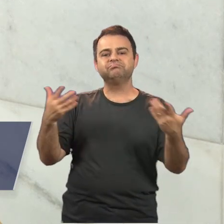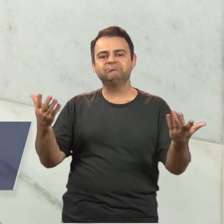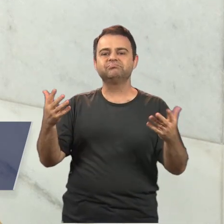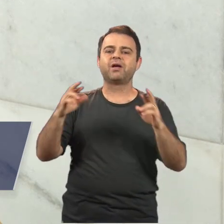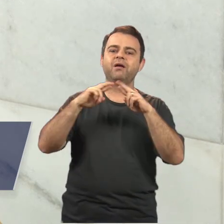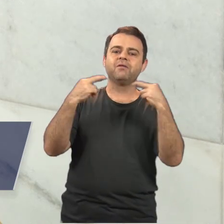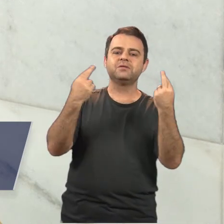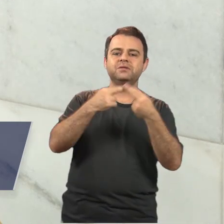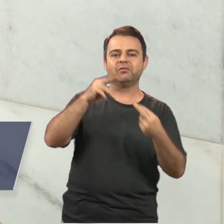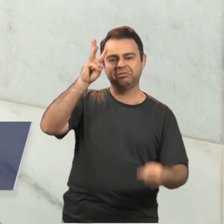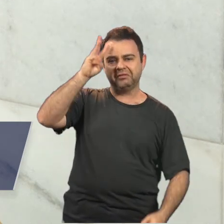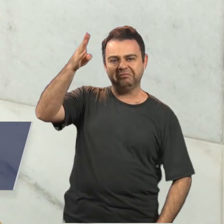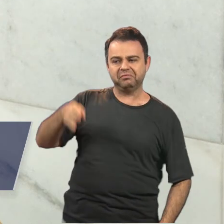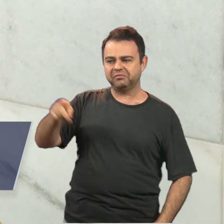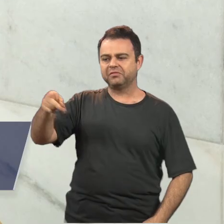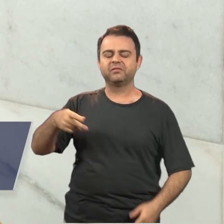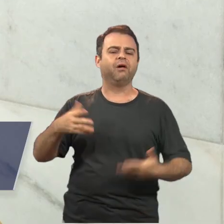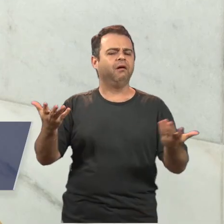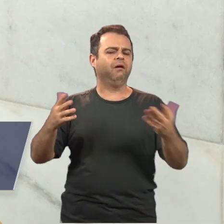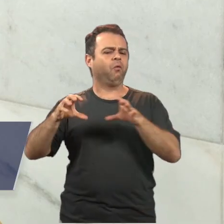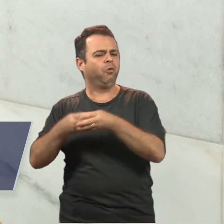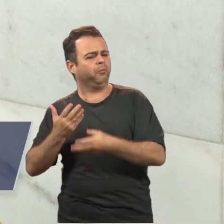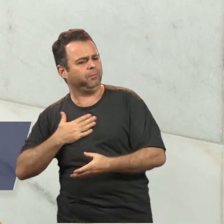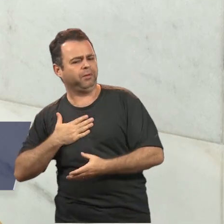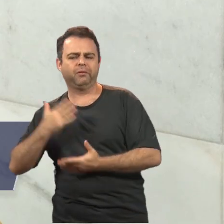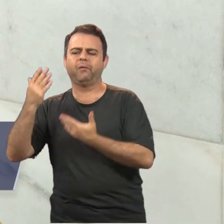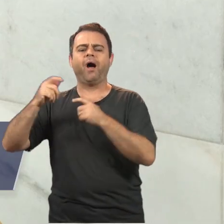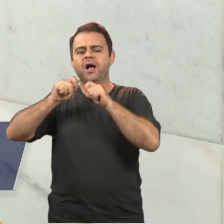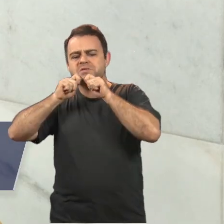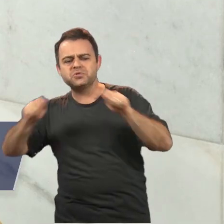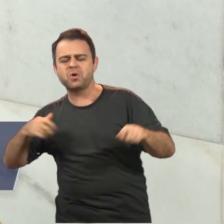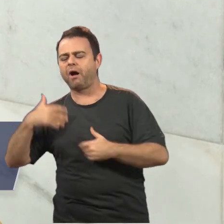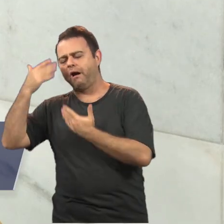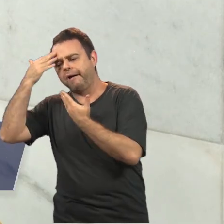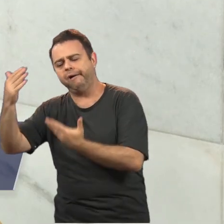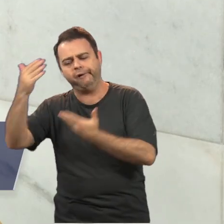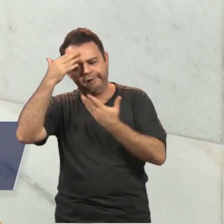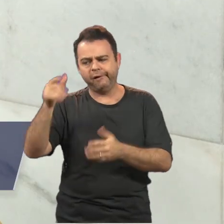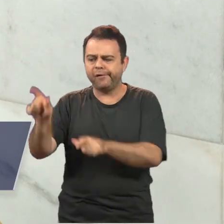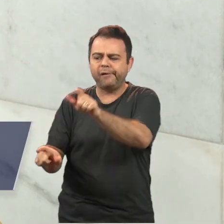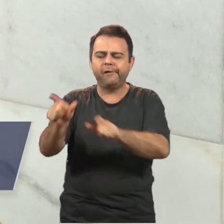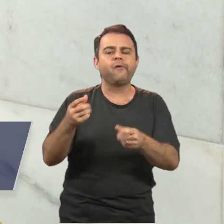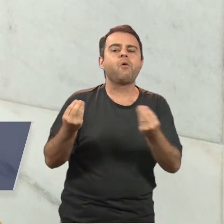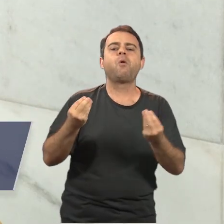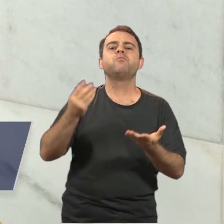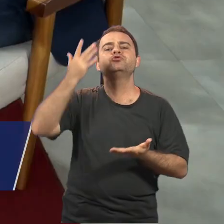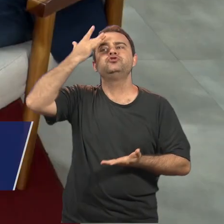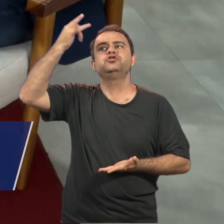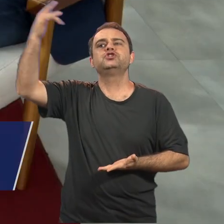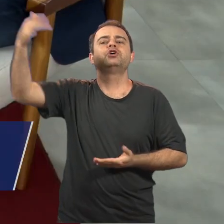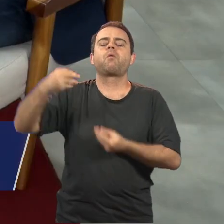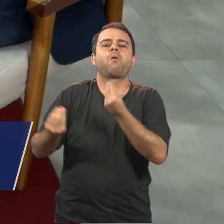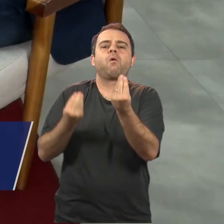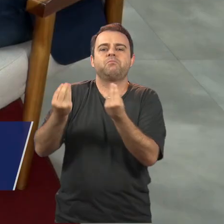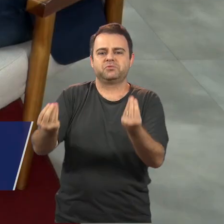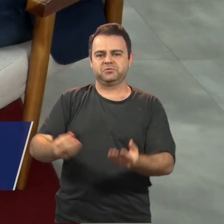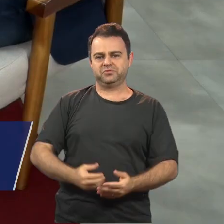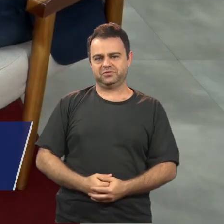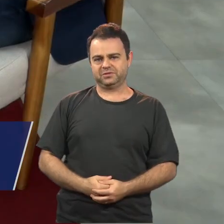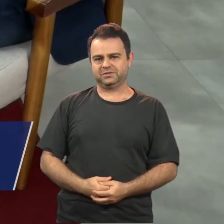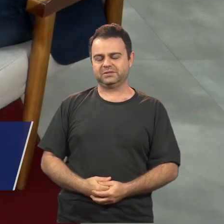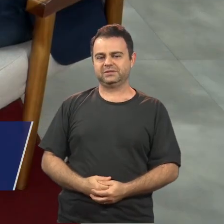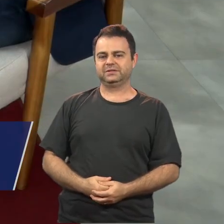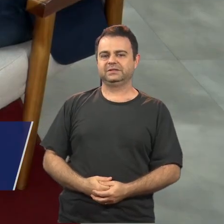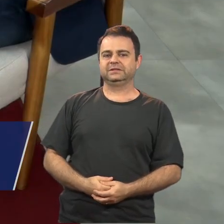as sessões, agradecendo aos seus colaboradores também. Gostaria que o senhor falasse um pouquinho como que é esse dia a dia no gabinete. Eu